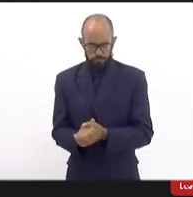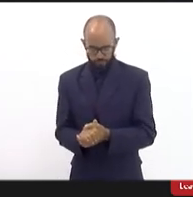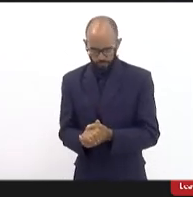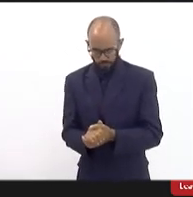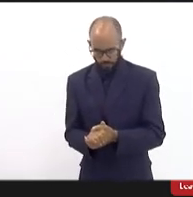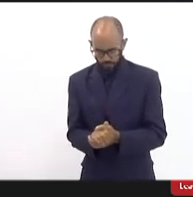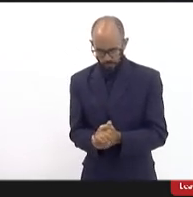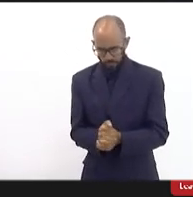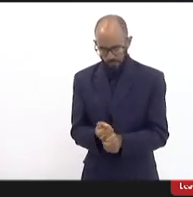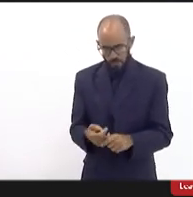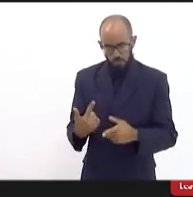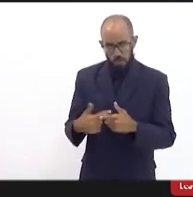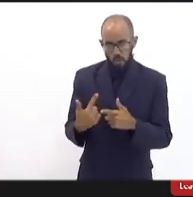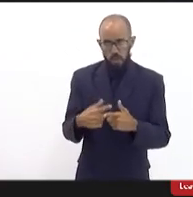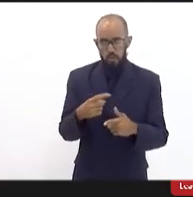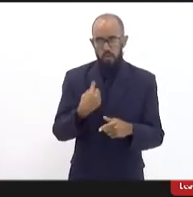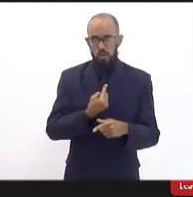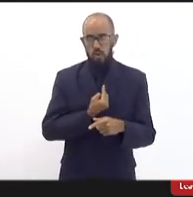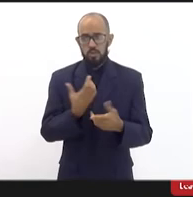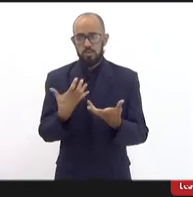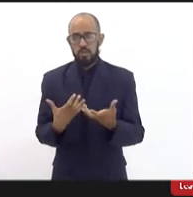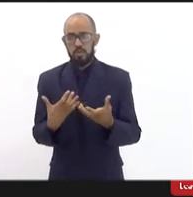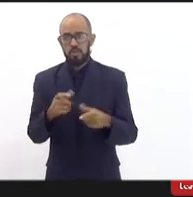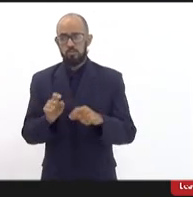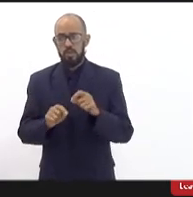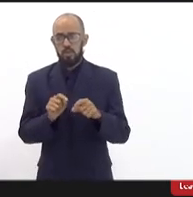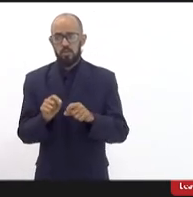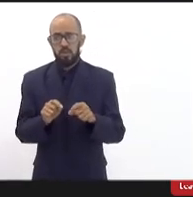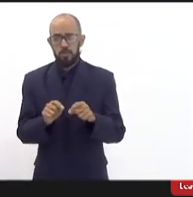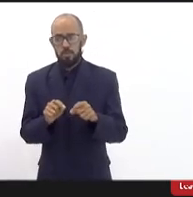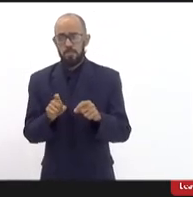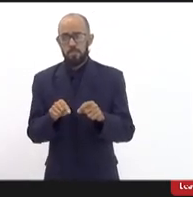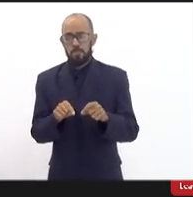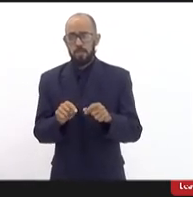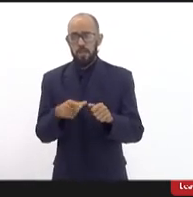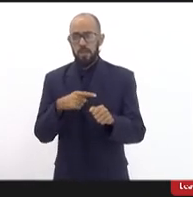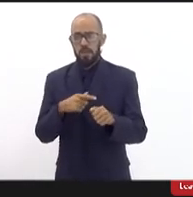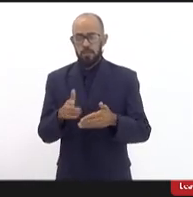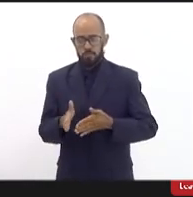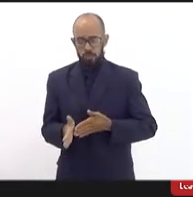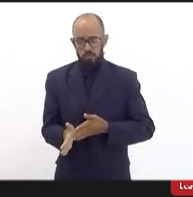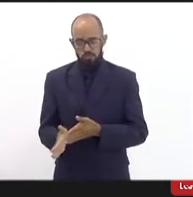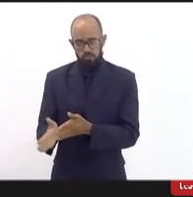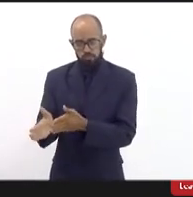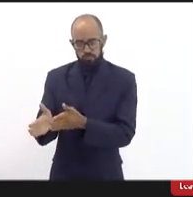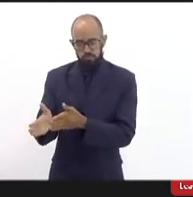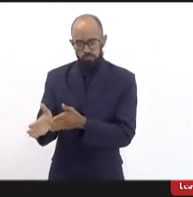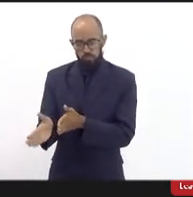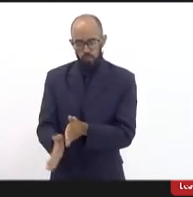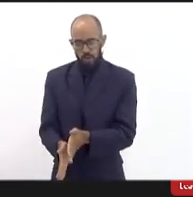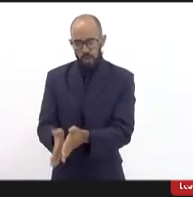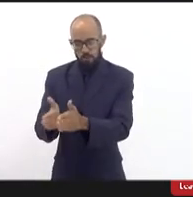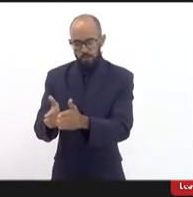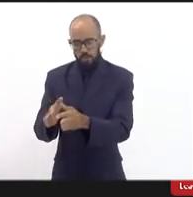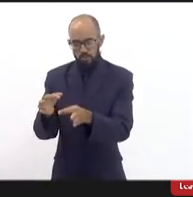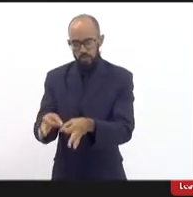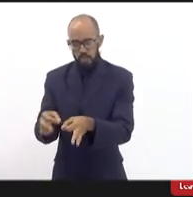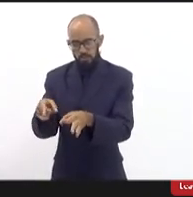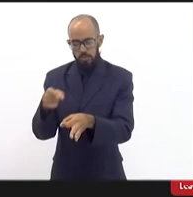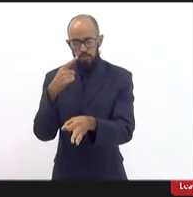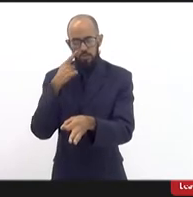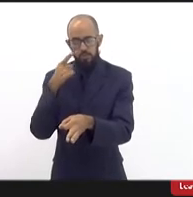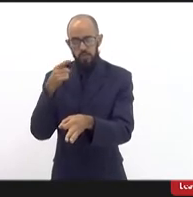isso. Porque o que a gente quer é pegar uma linha de trabalho para que a gente veja realmente quem são